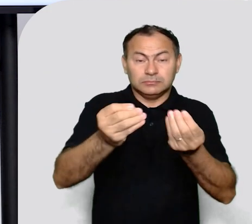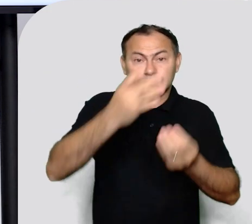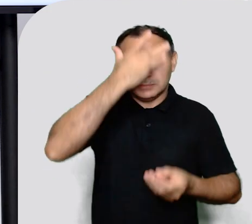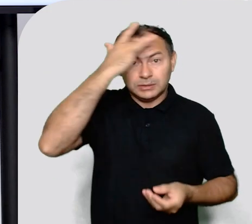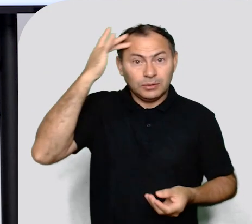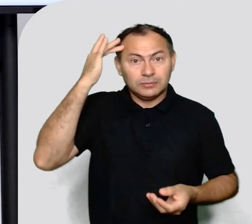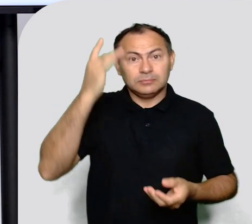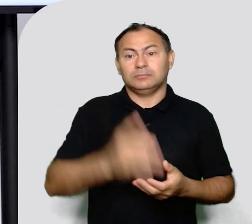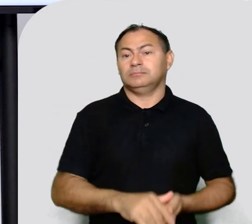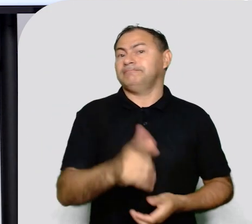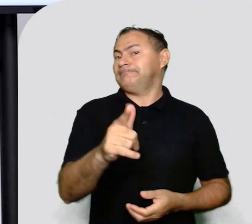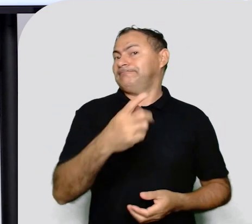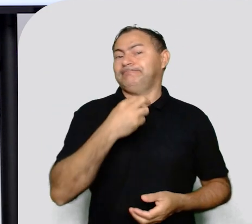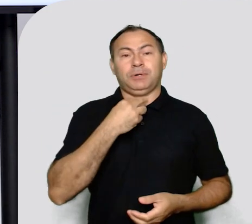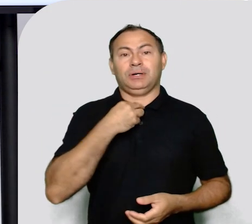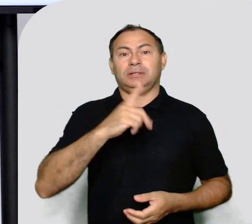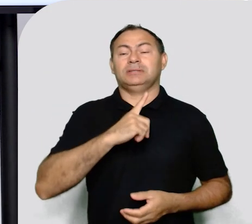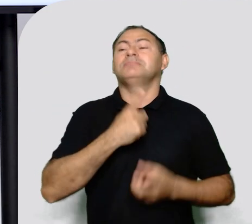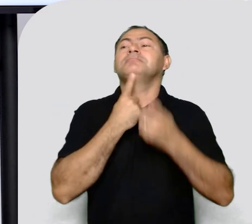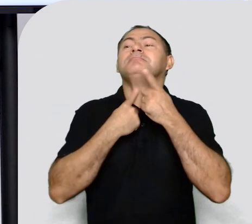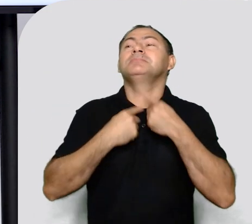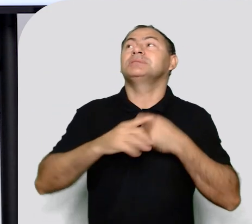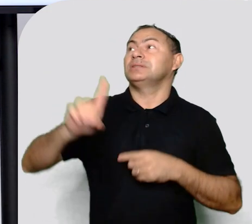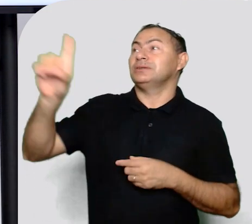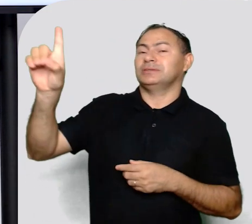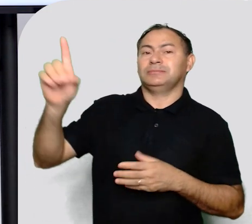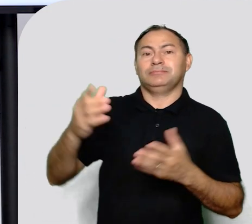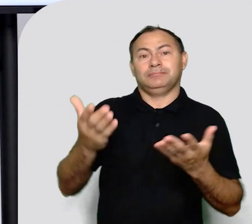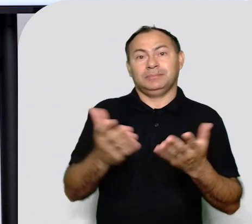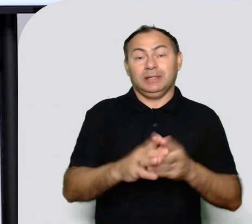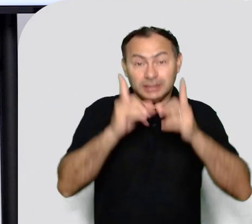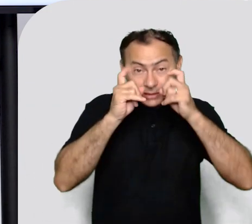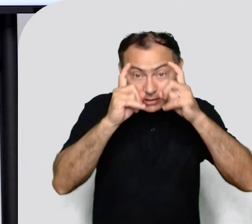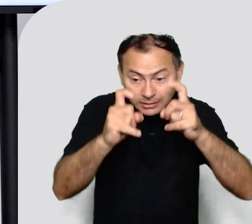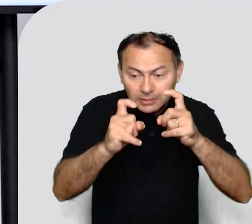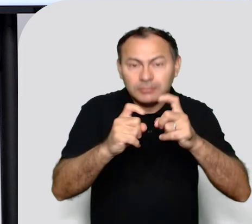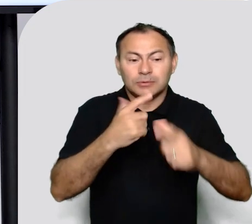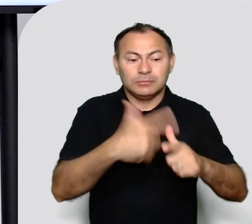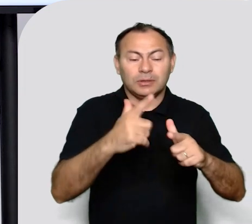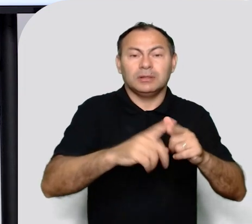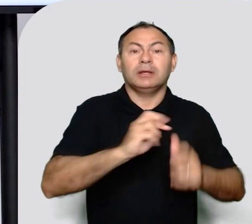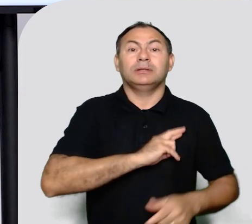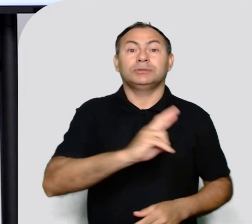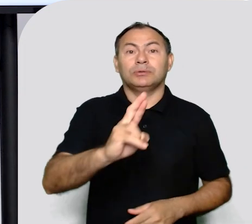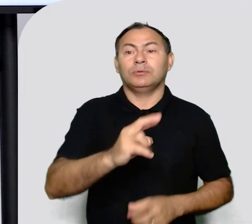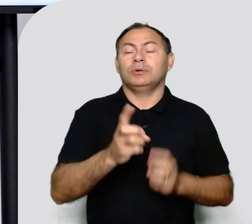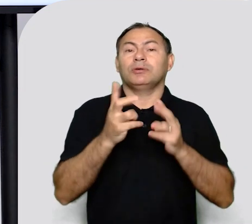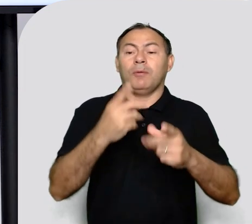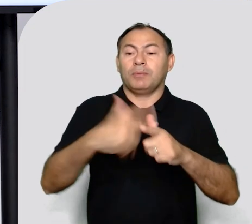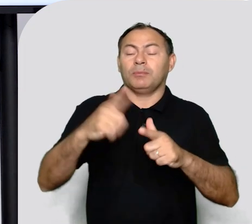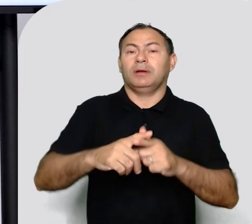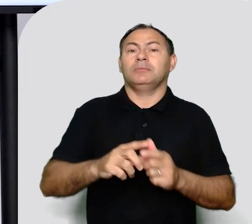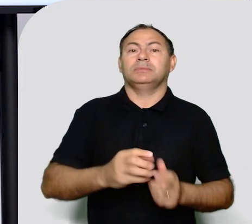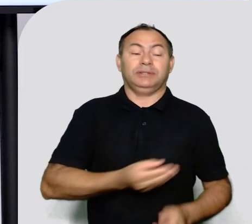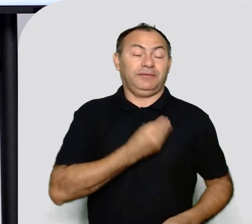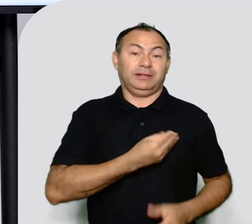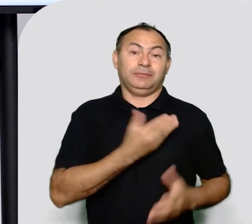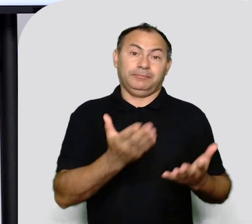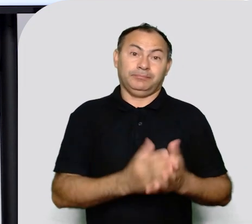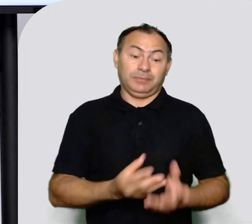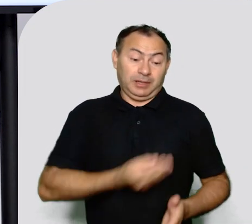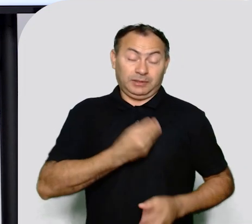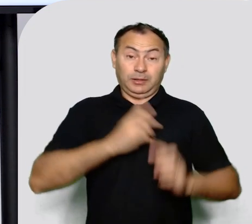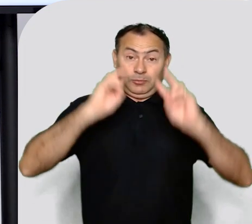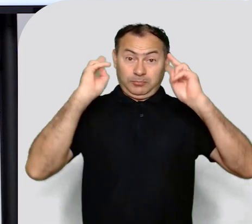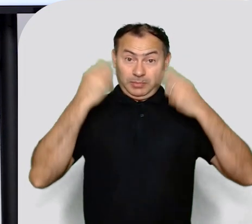para o homem, não pode existir desejo de Deus, interesse pelo problema religioso como problema vital.